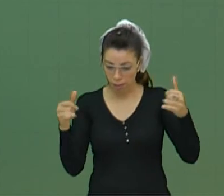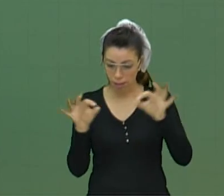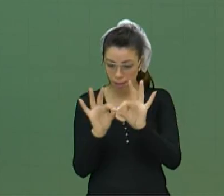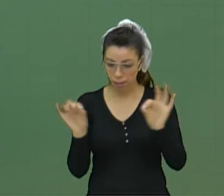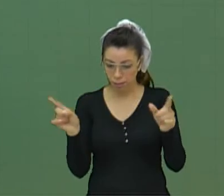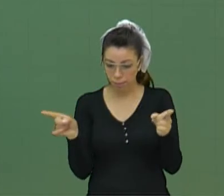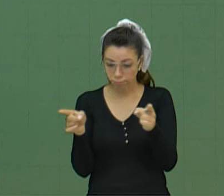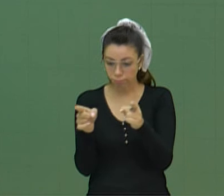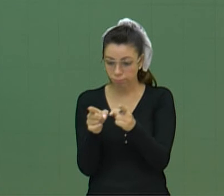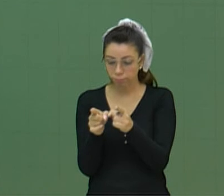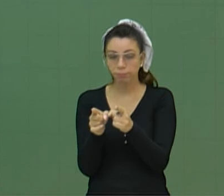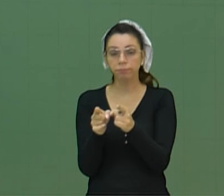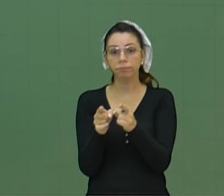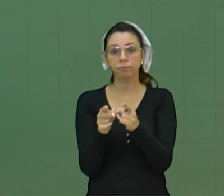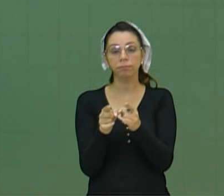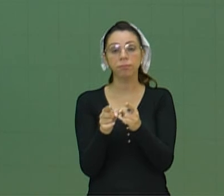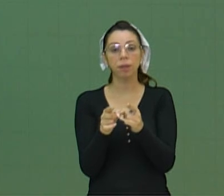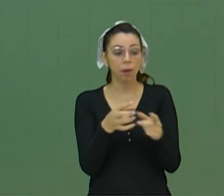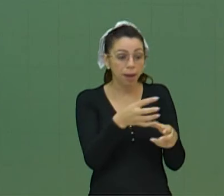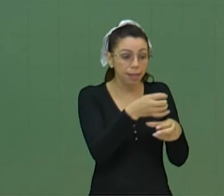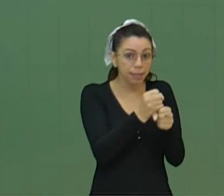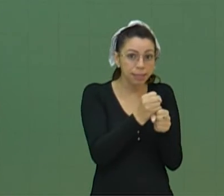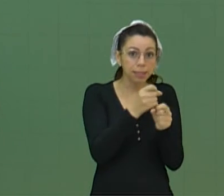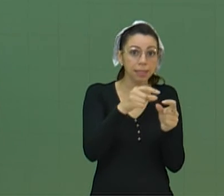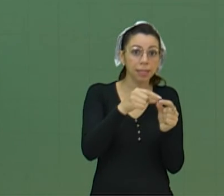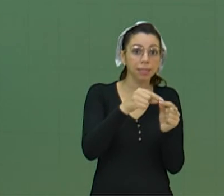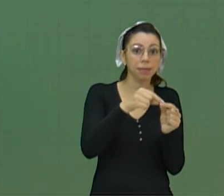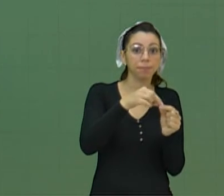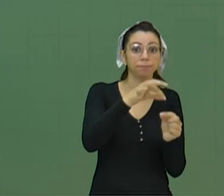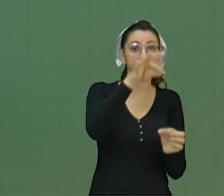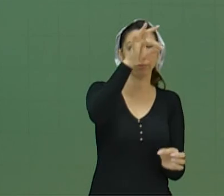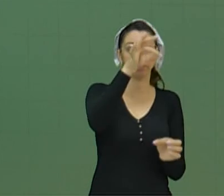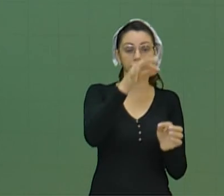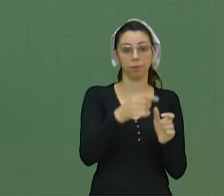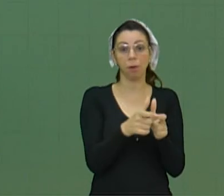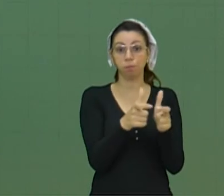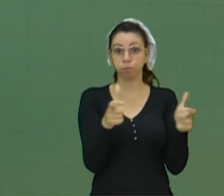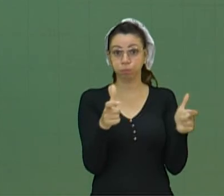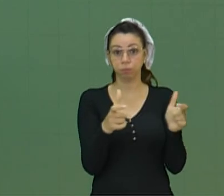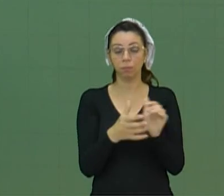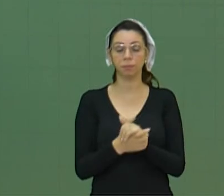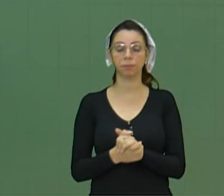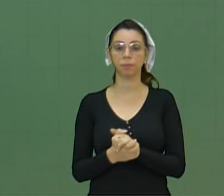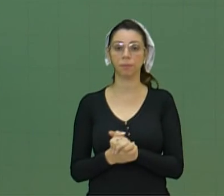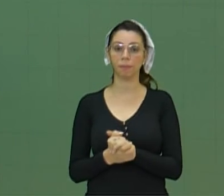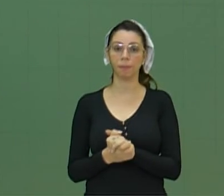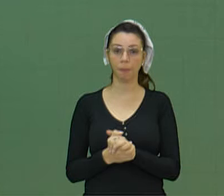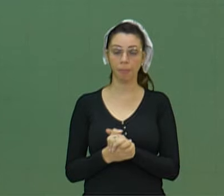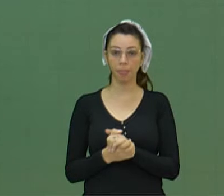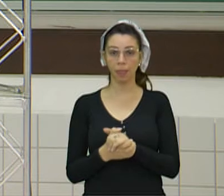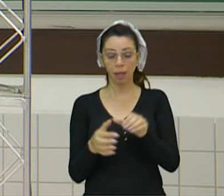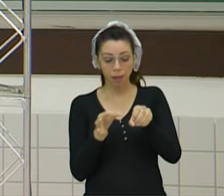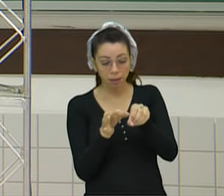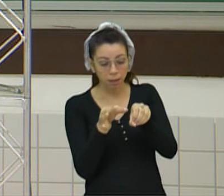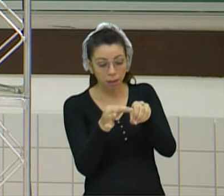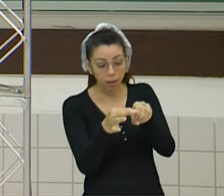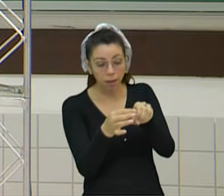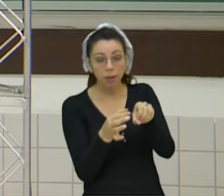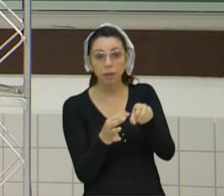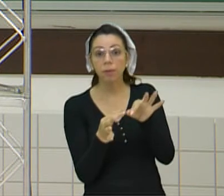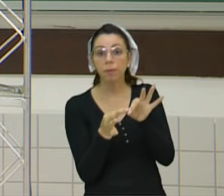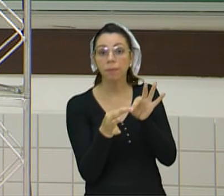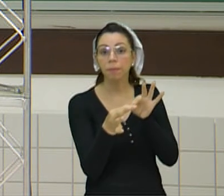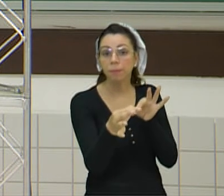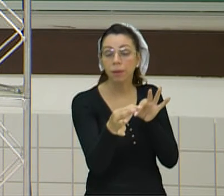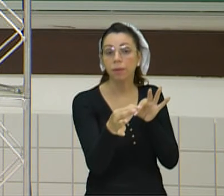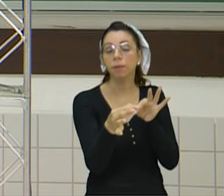resistência? Aumenta. Nos diz em letra branca aqui, a setinha branca. Quando a área aumenta, o que acontece com a